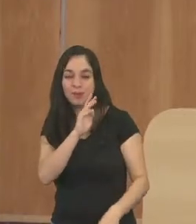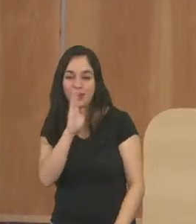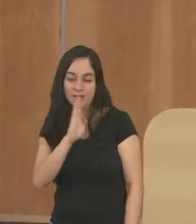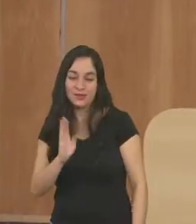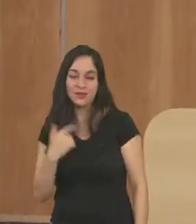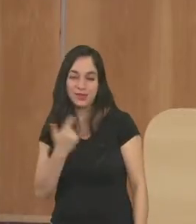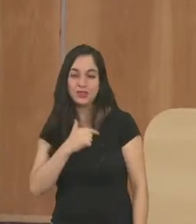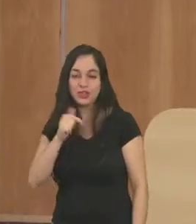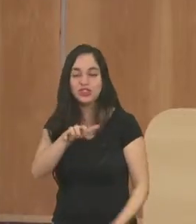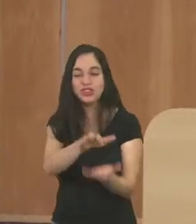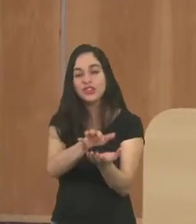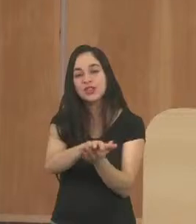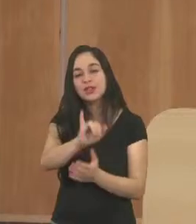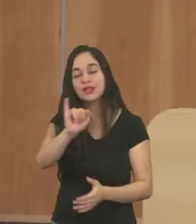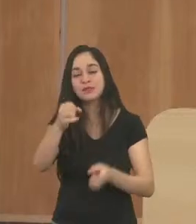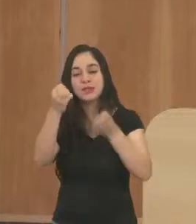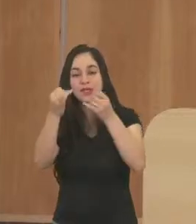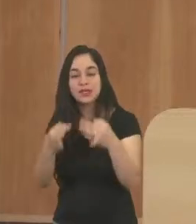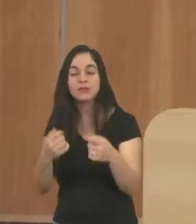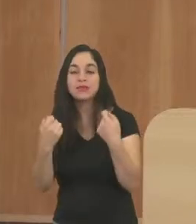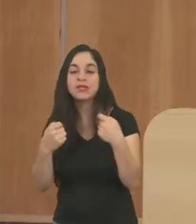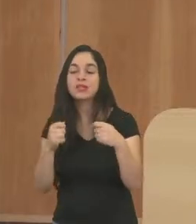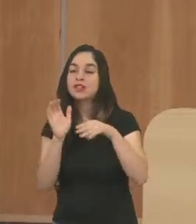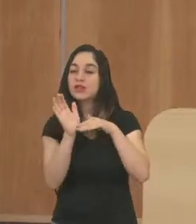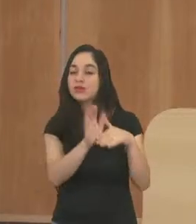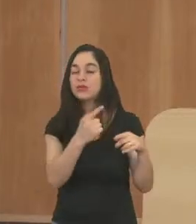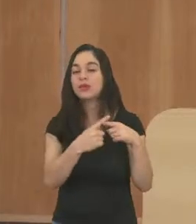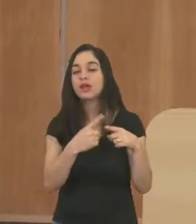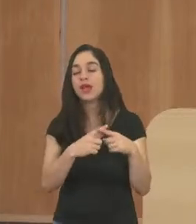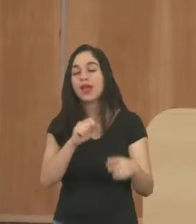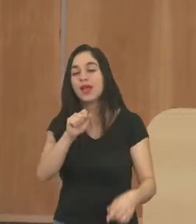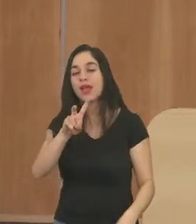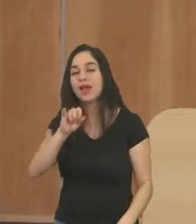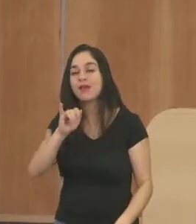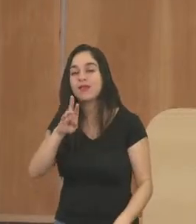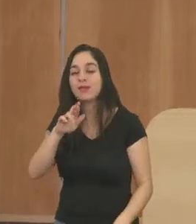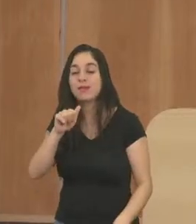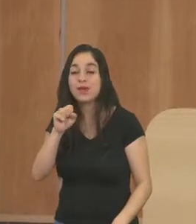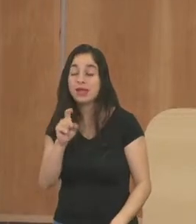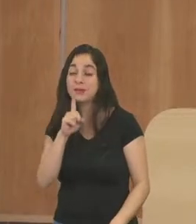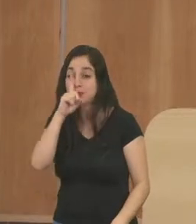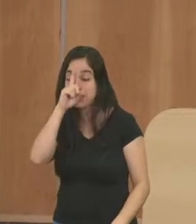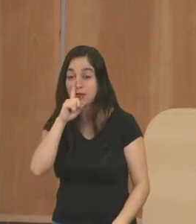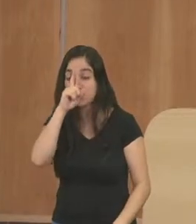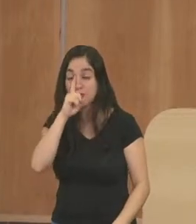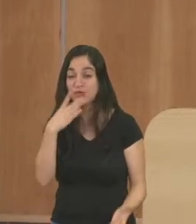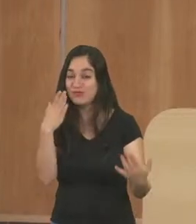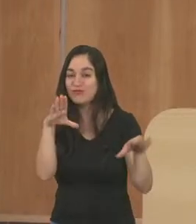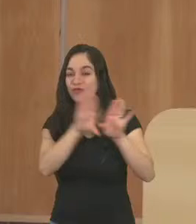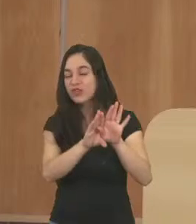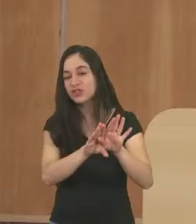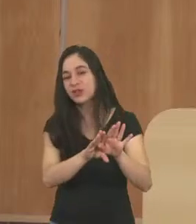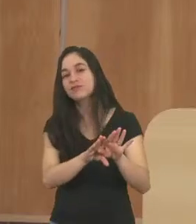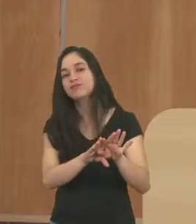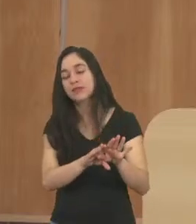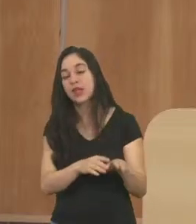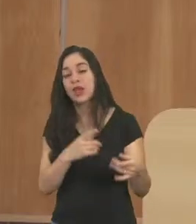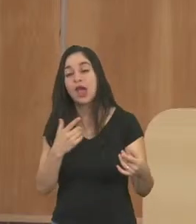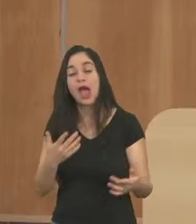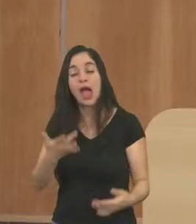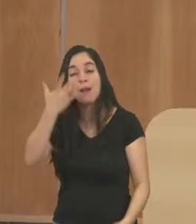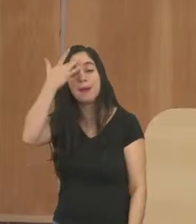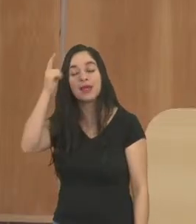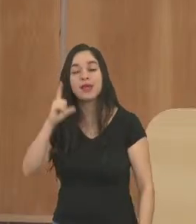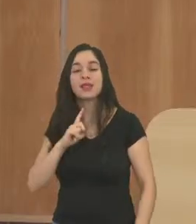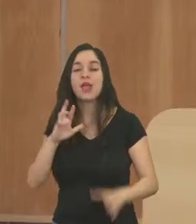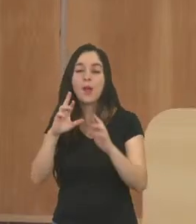e nós estamos falando que a Avibras corre o risco de fechar. Amanhã tem uma assembleia de credores, que